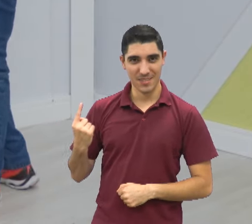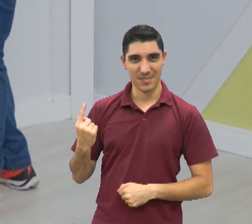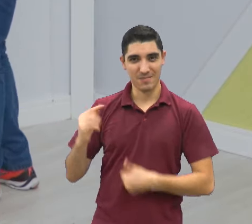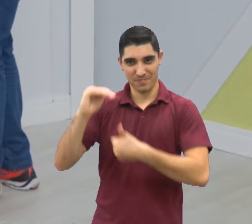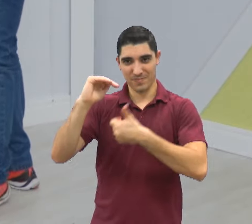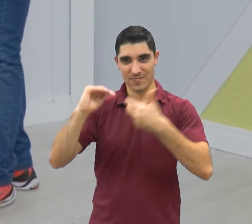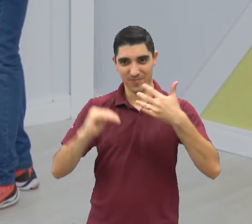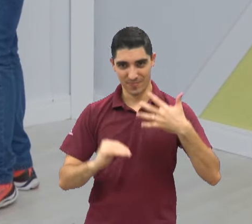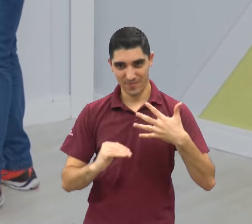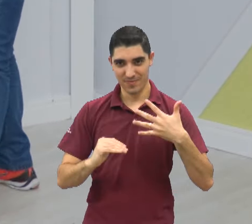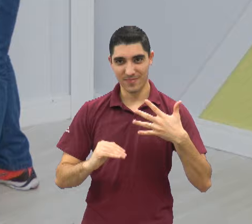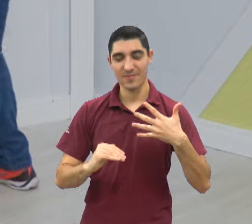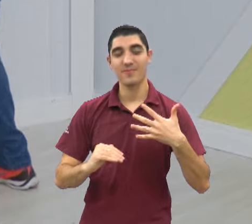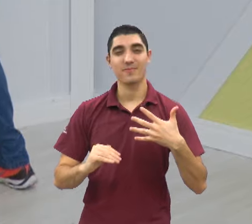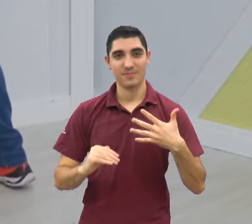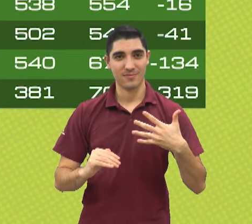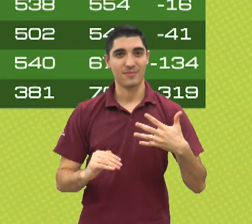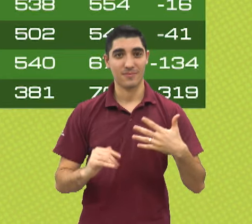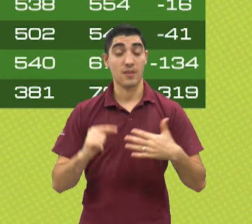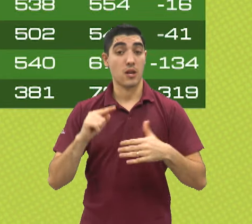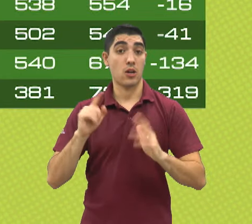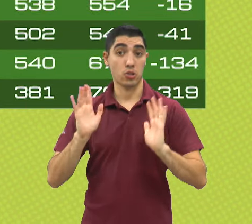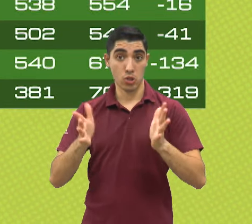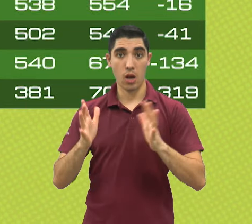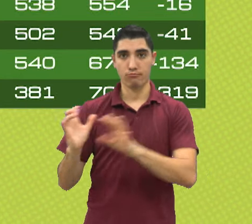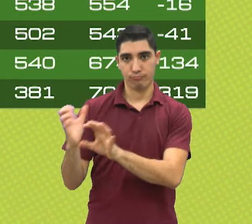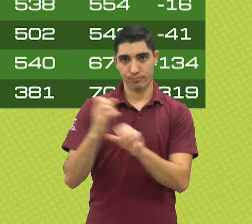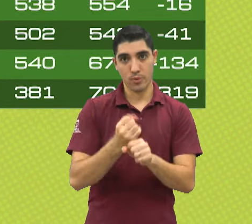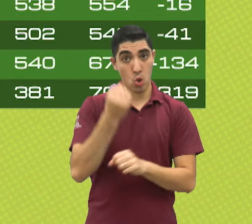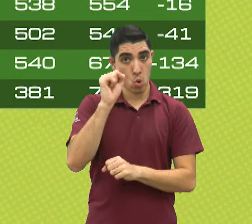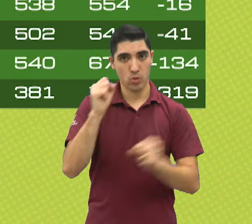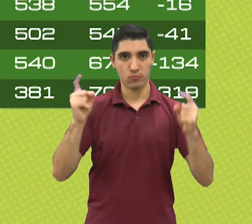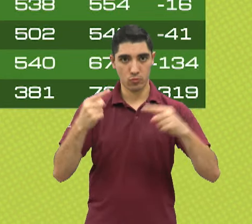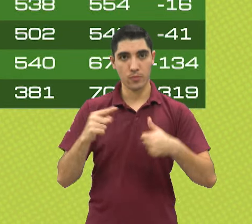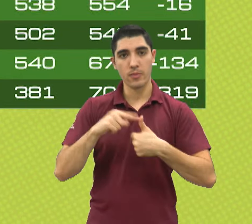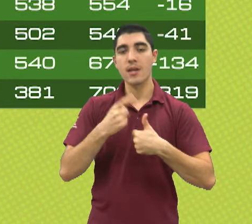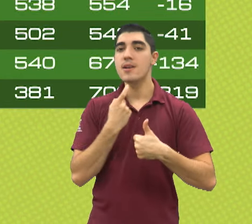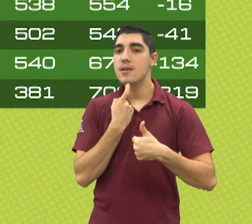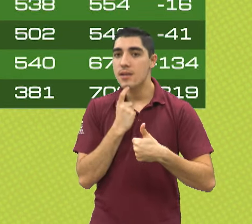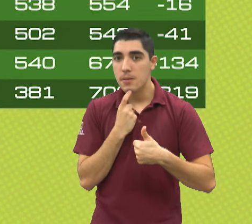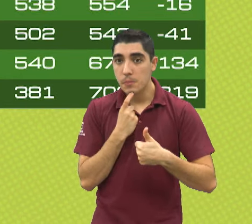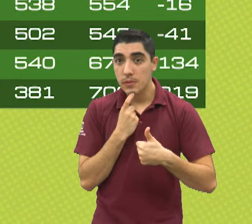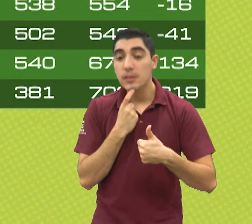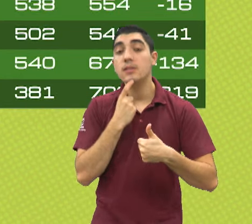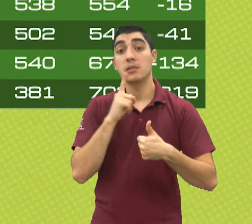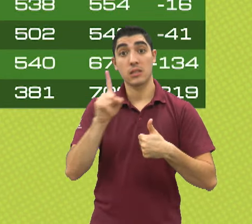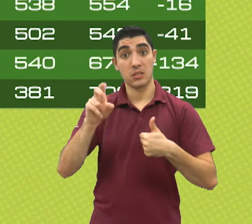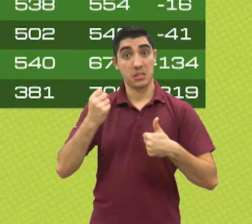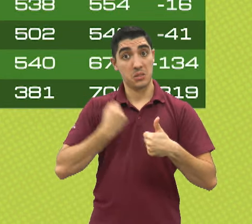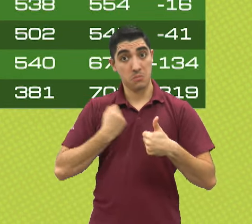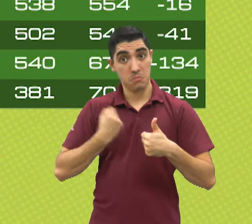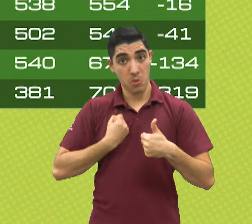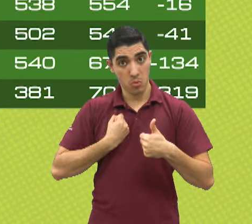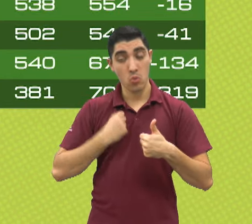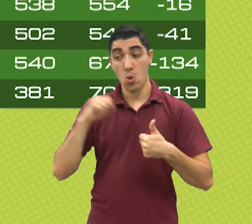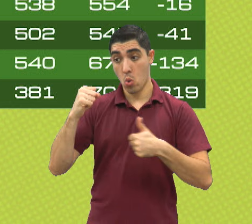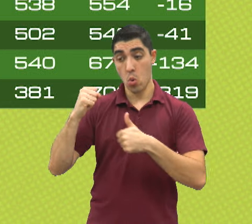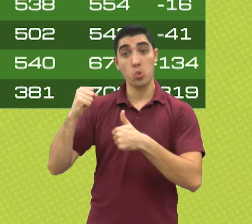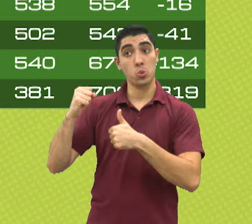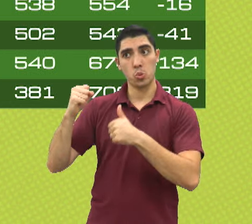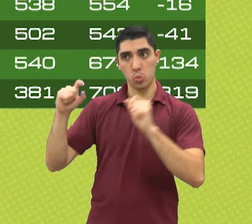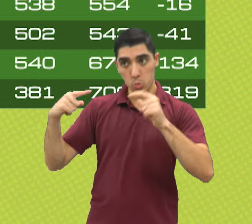ó, olha só. Depois dos últimos jogos, todo mundo com 8 jogos. Campinas, líder com 15 pontos, 8 jogos, 7